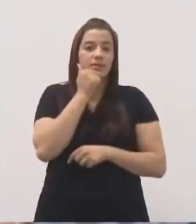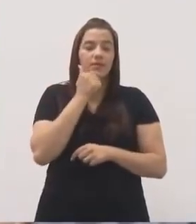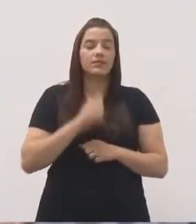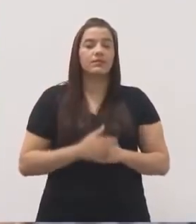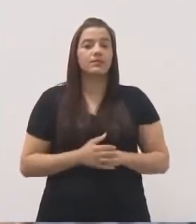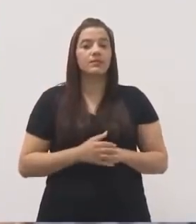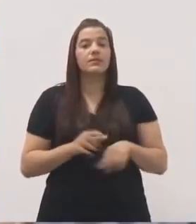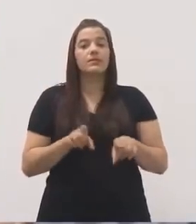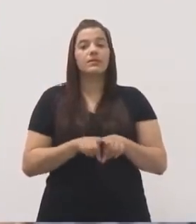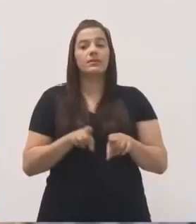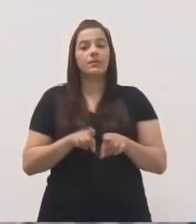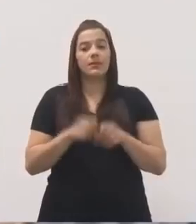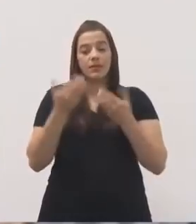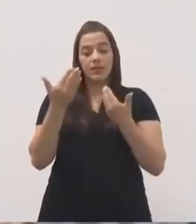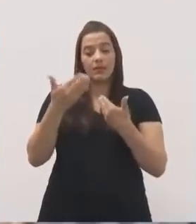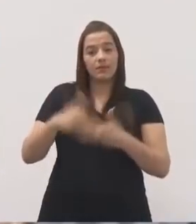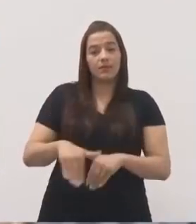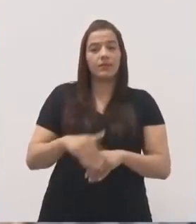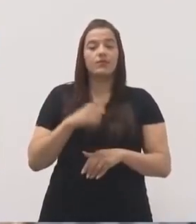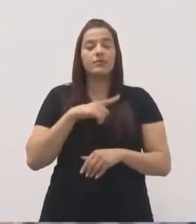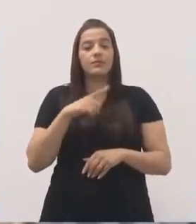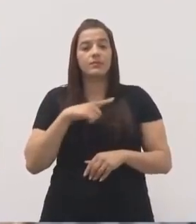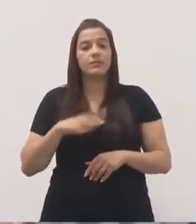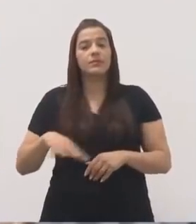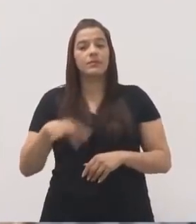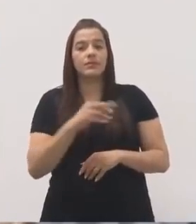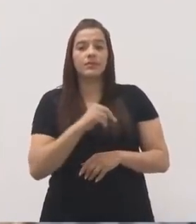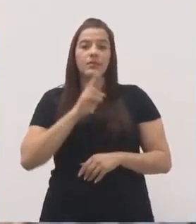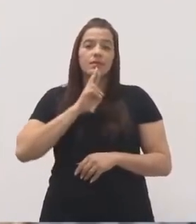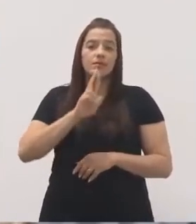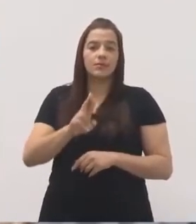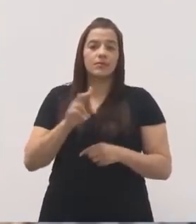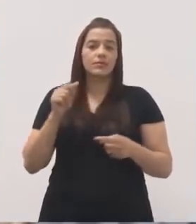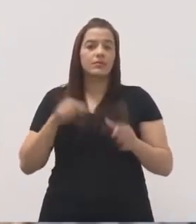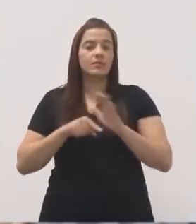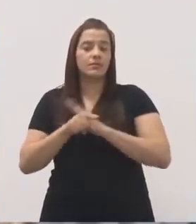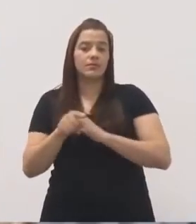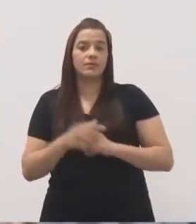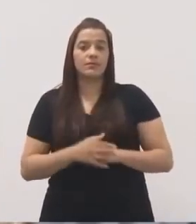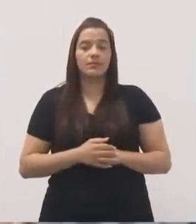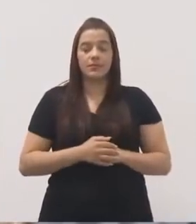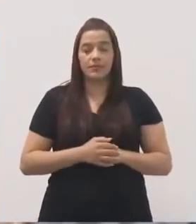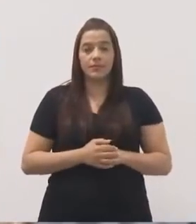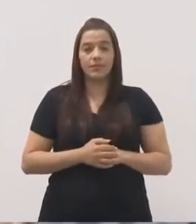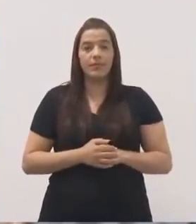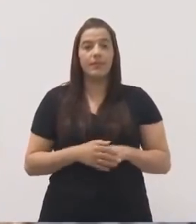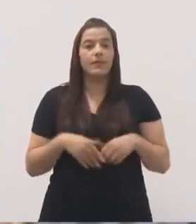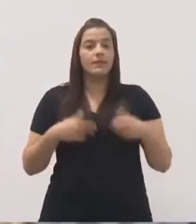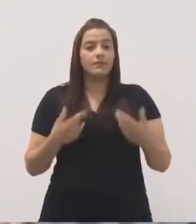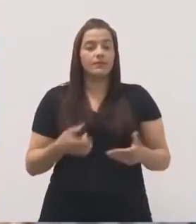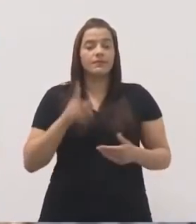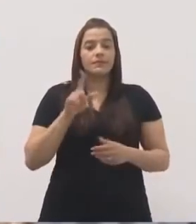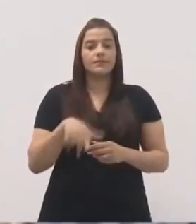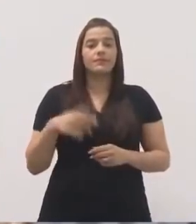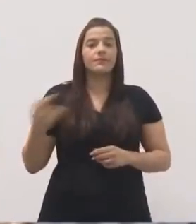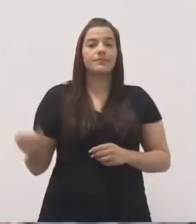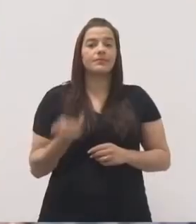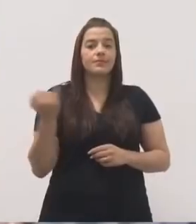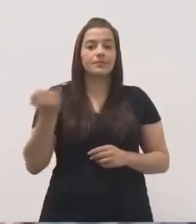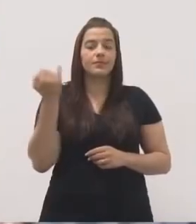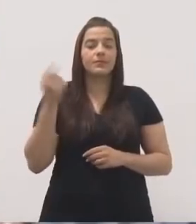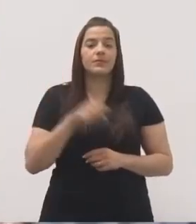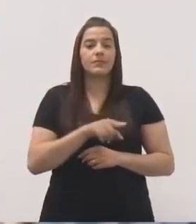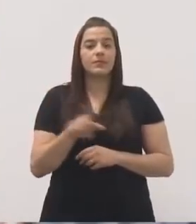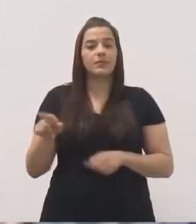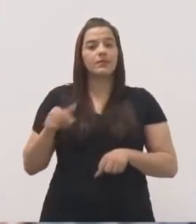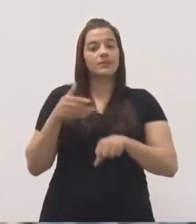essas provas utilizam a TRI, a teoria de resposta ao item. Então, é fundamental que eles participem para mostrar